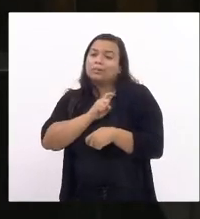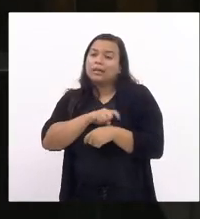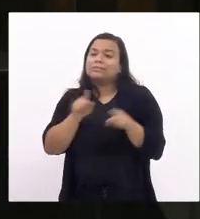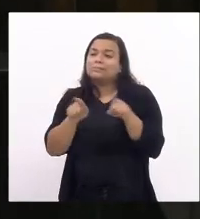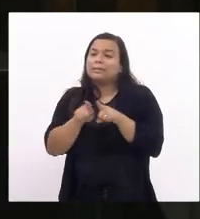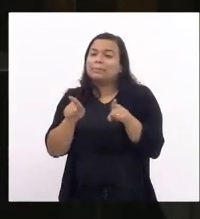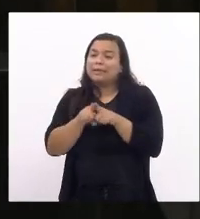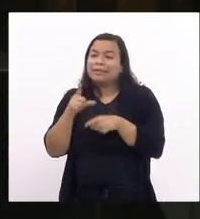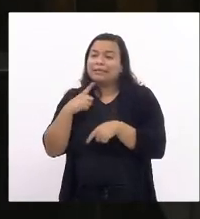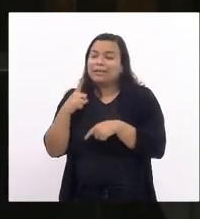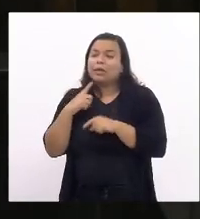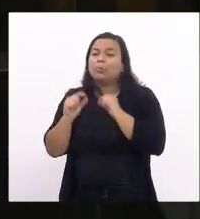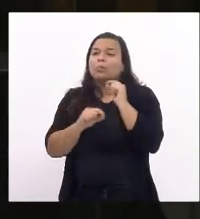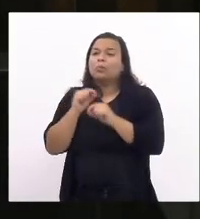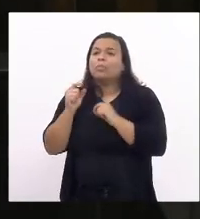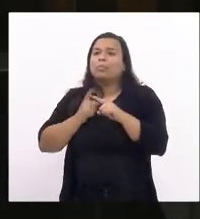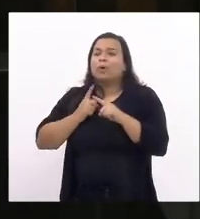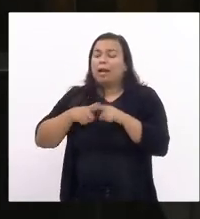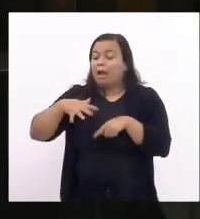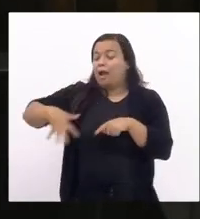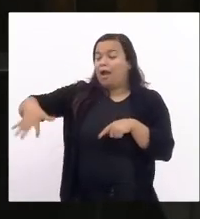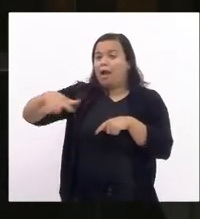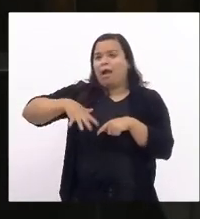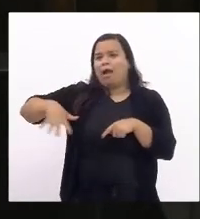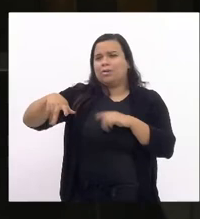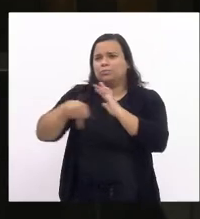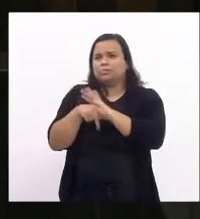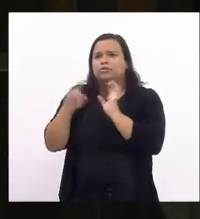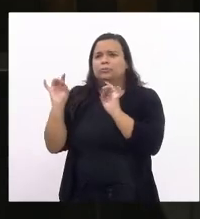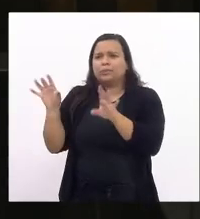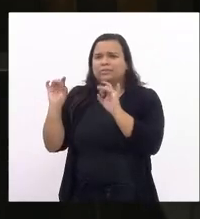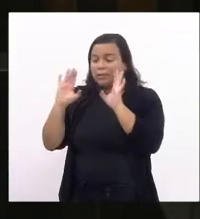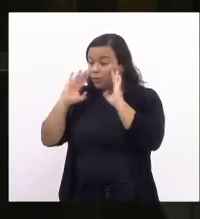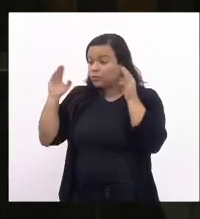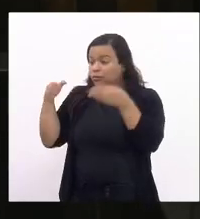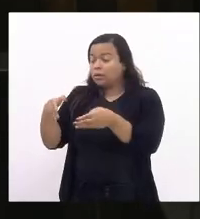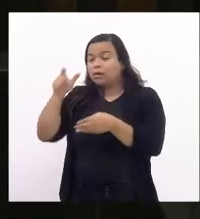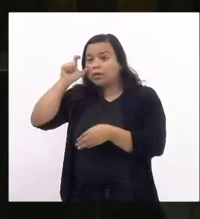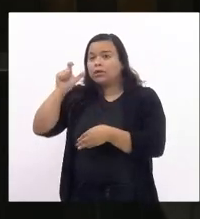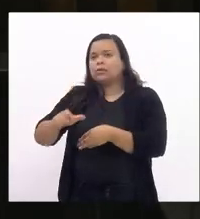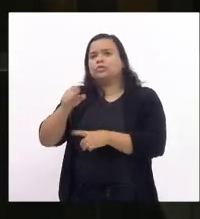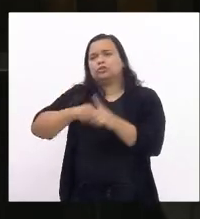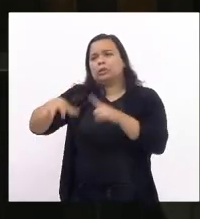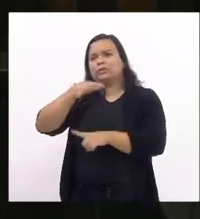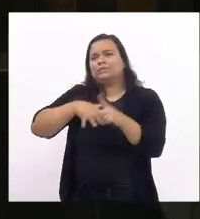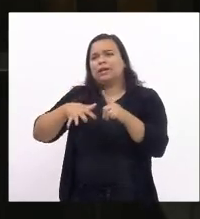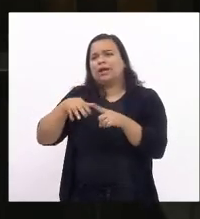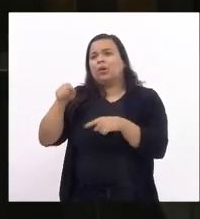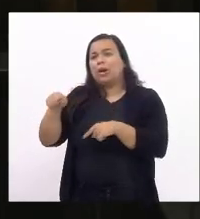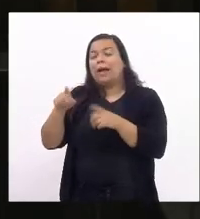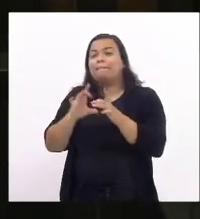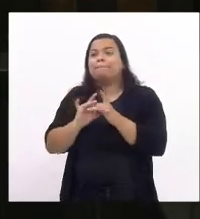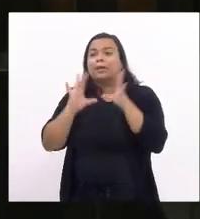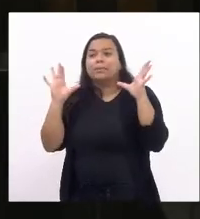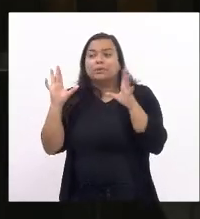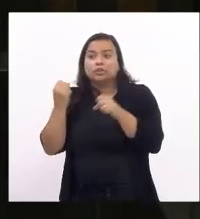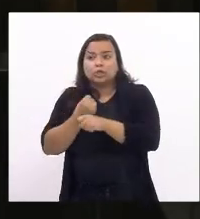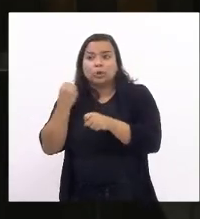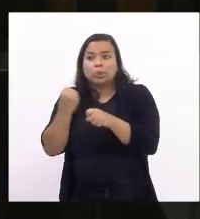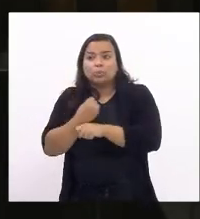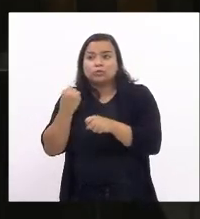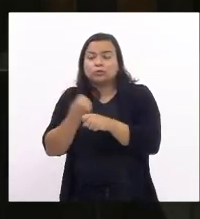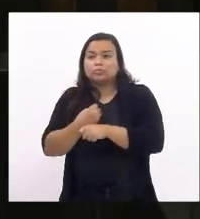perspectiva. Porque em áreas que são zonas de especial interesse social, chega a permitir a construção de